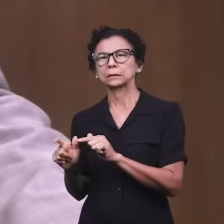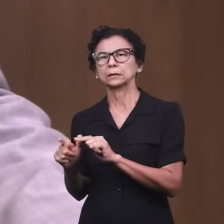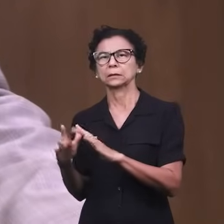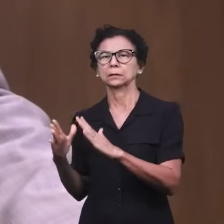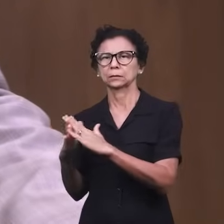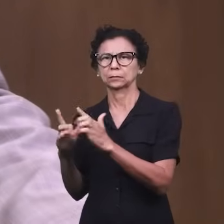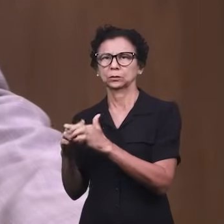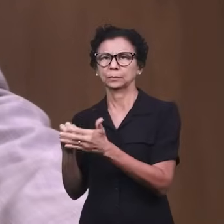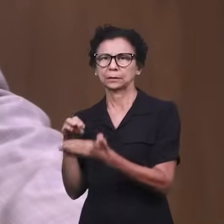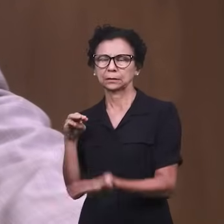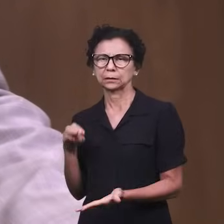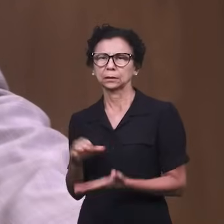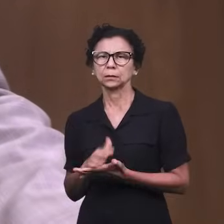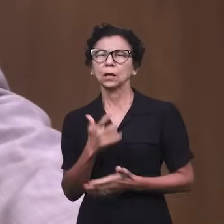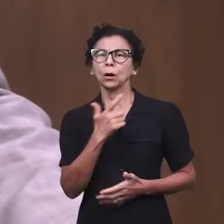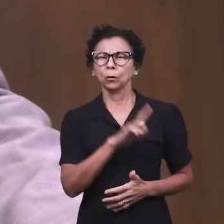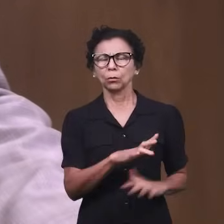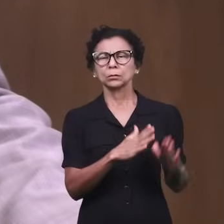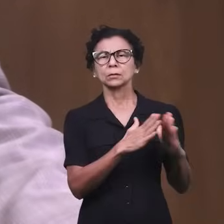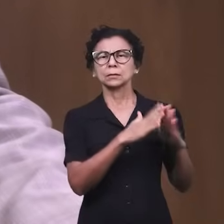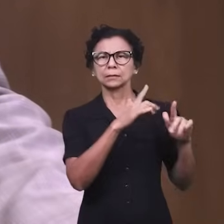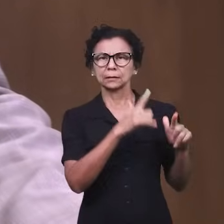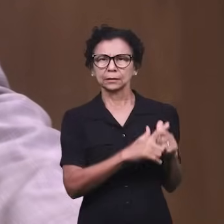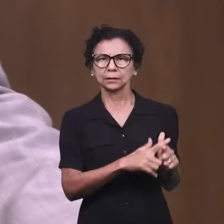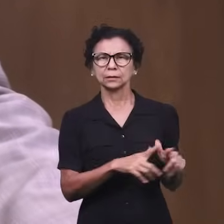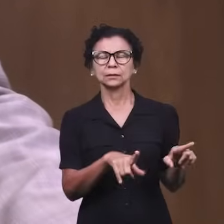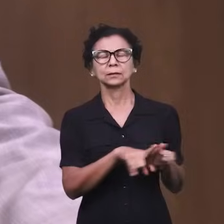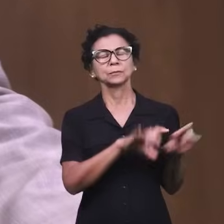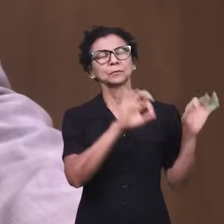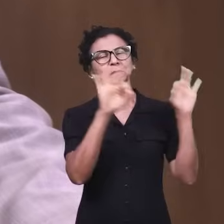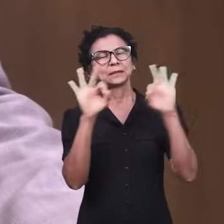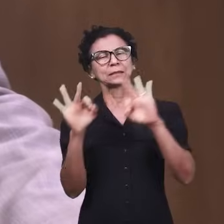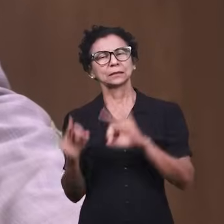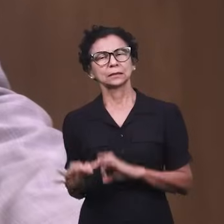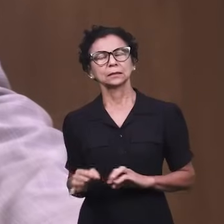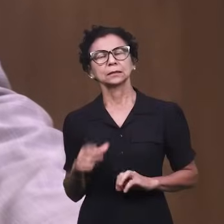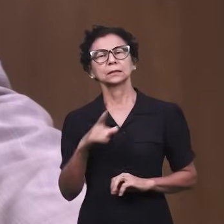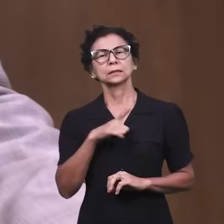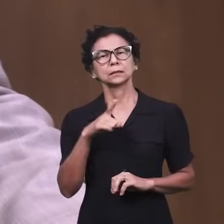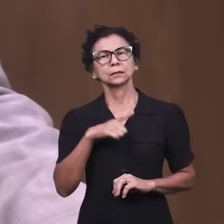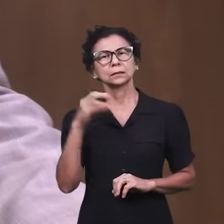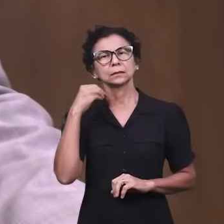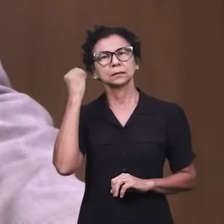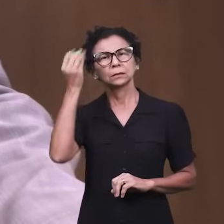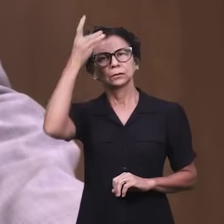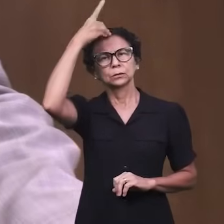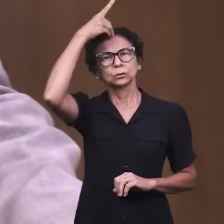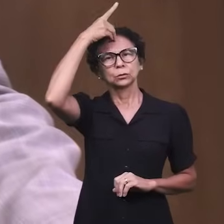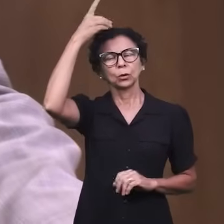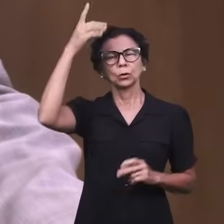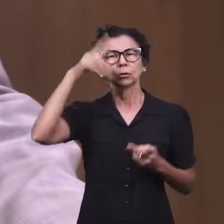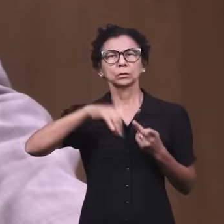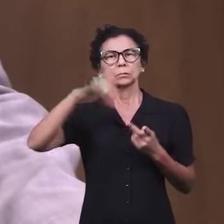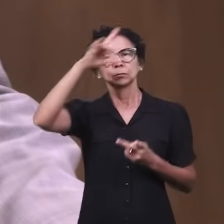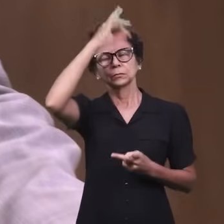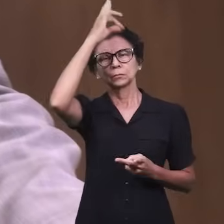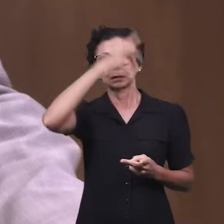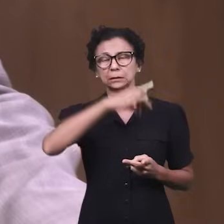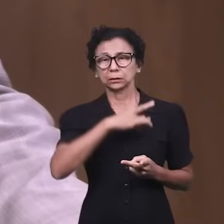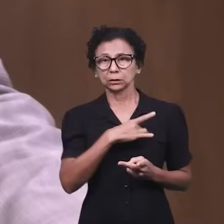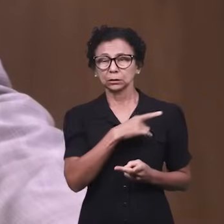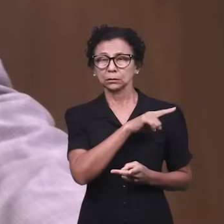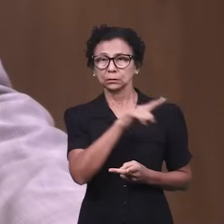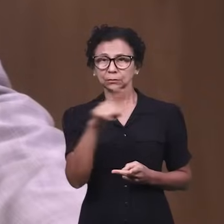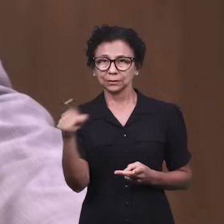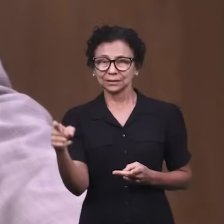outras igrejas que também nos assistem, que também têm a experiência dos dons espirituais, do batismo com o Espírito Santo.